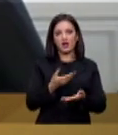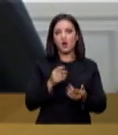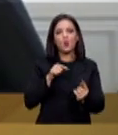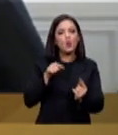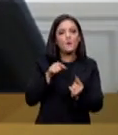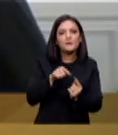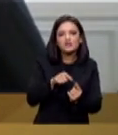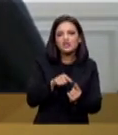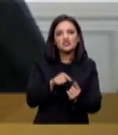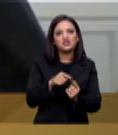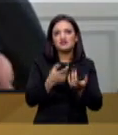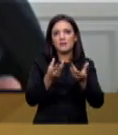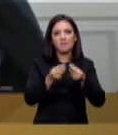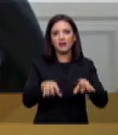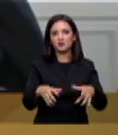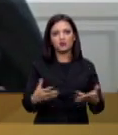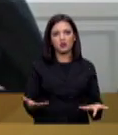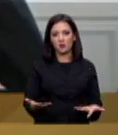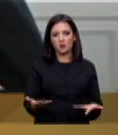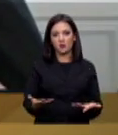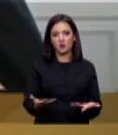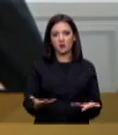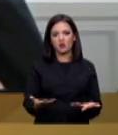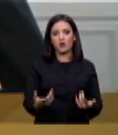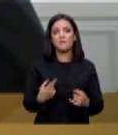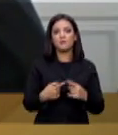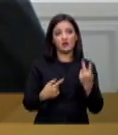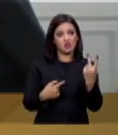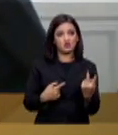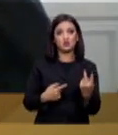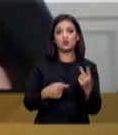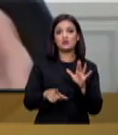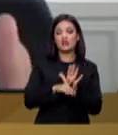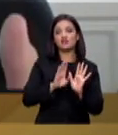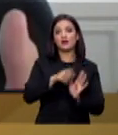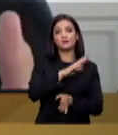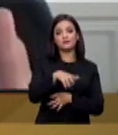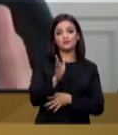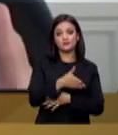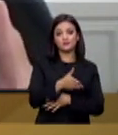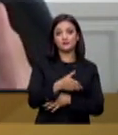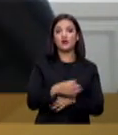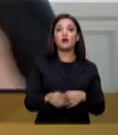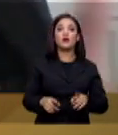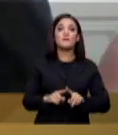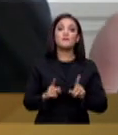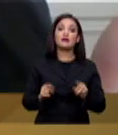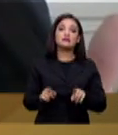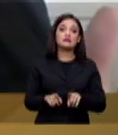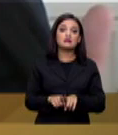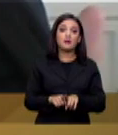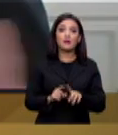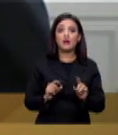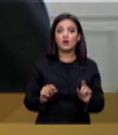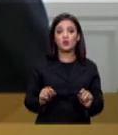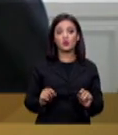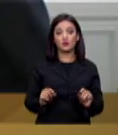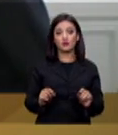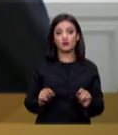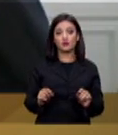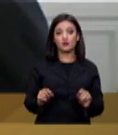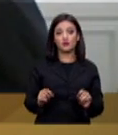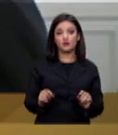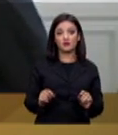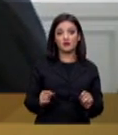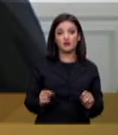pelo exaurimento, não só pela revogação das duas leis complementares, mas pelo exaurimento dos seus efeitos, que durariam